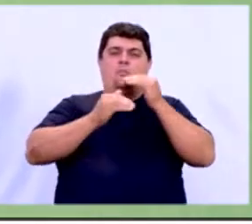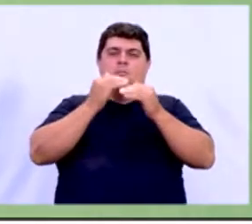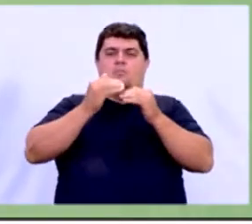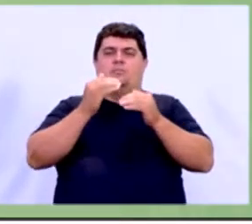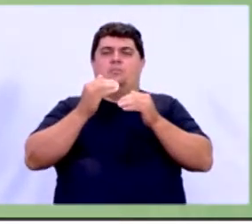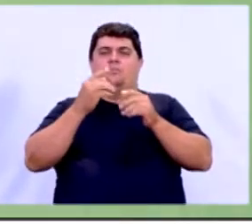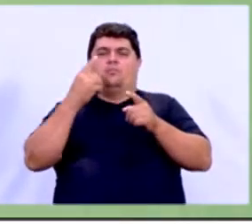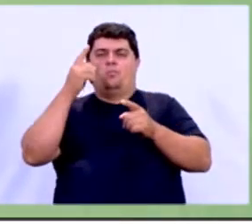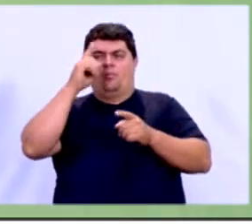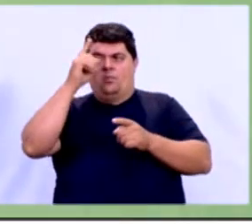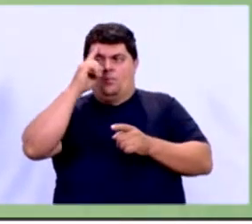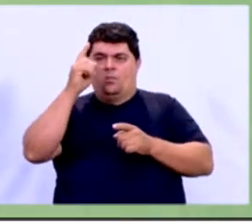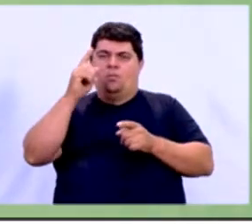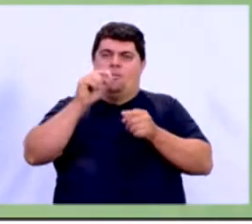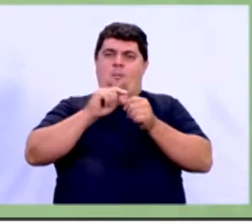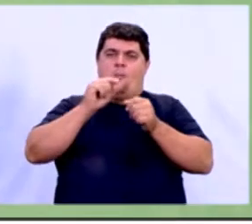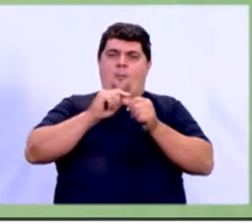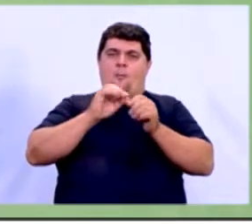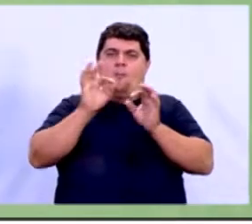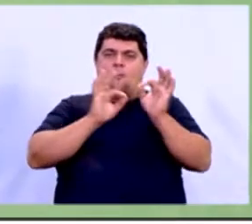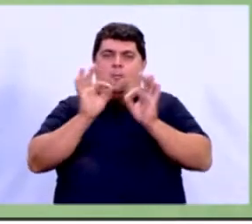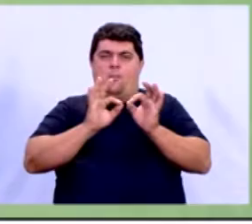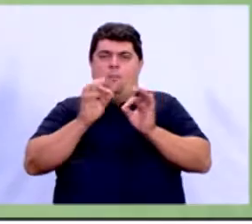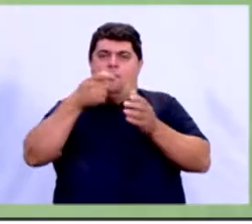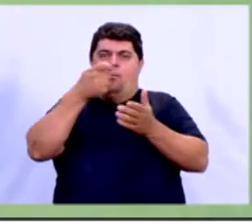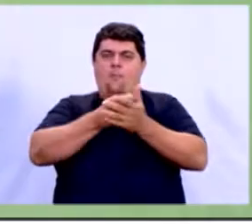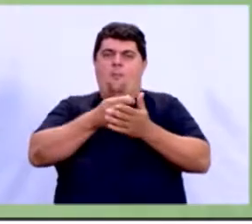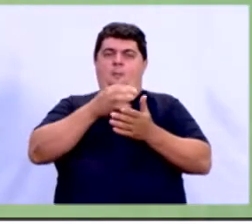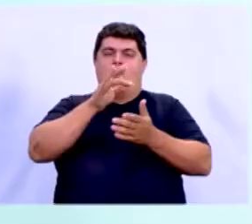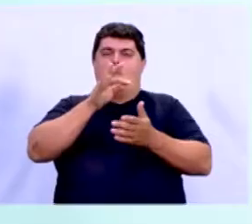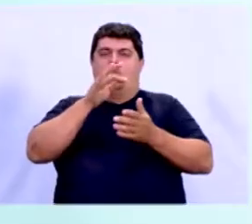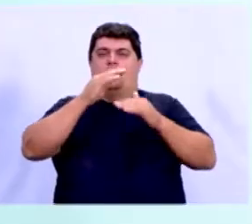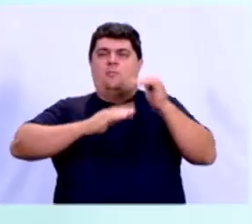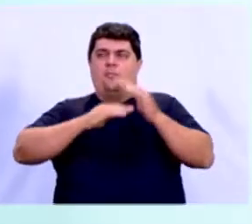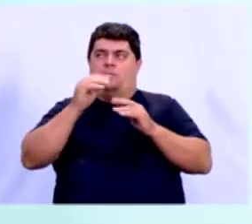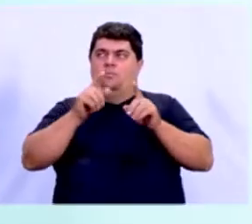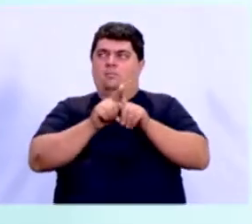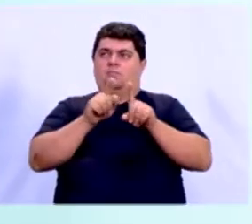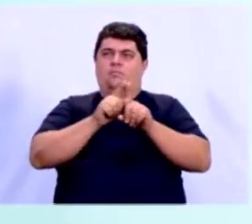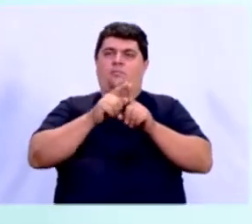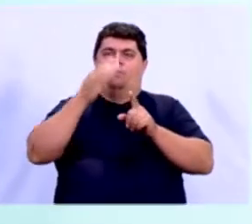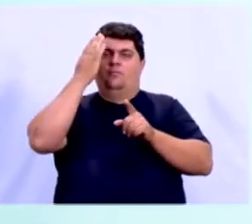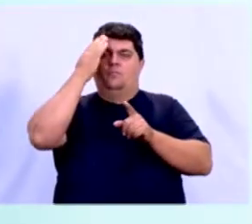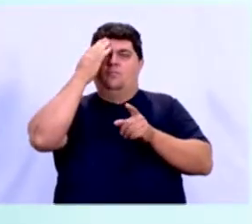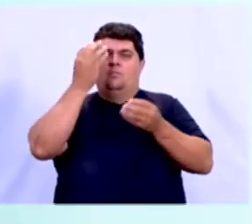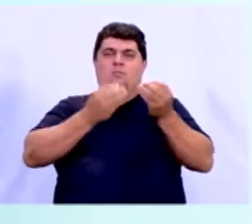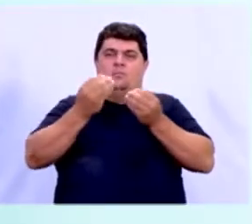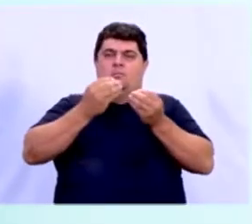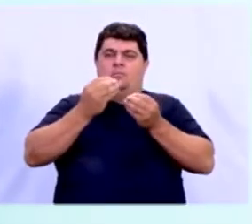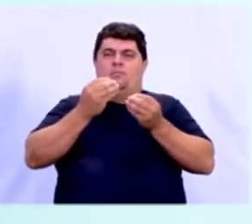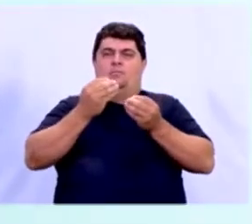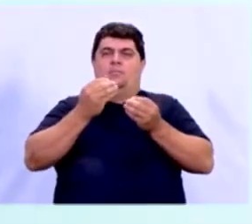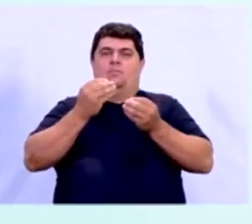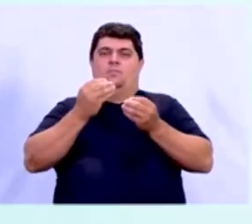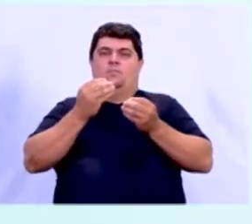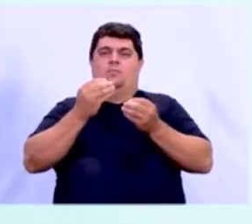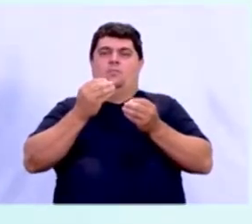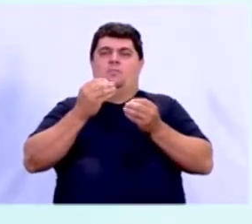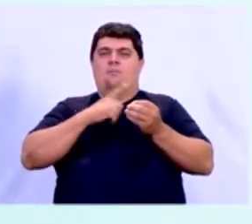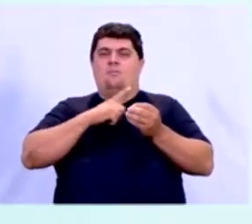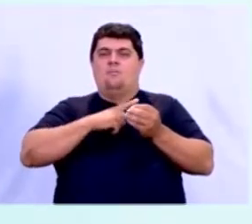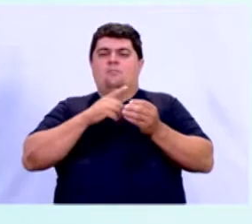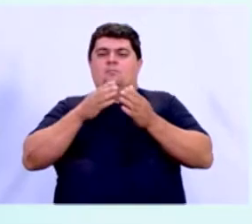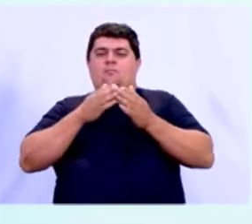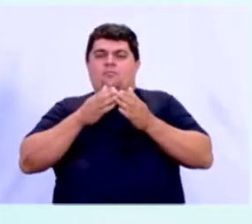dia, para fabricar o seu produto, para pagar funcionário. Nós vamos entender onde a organização socorre e pede guarida